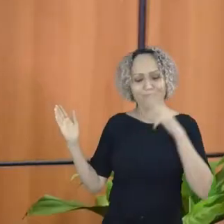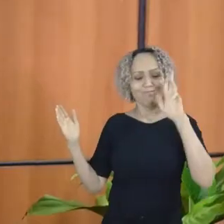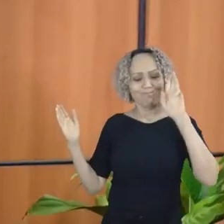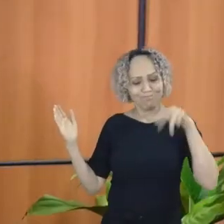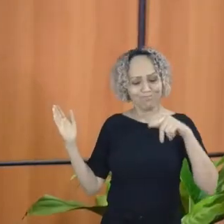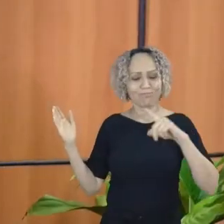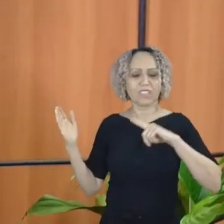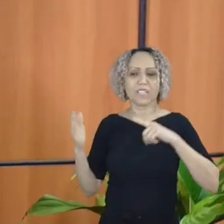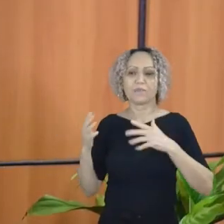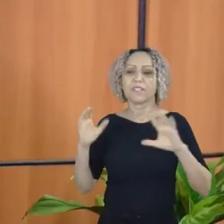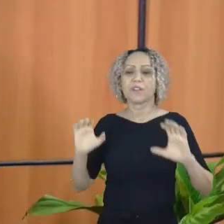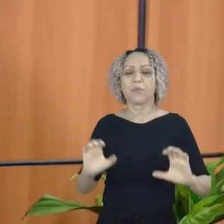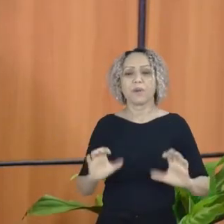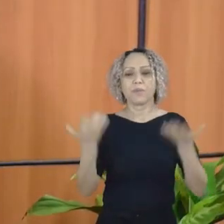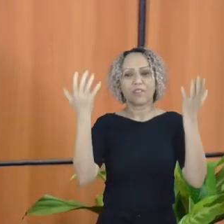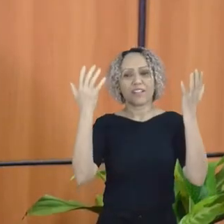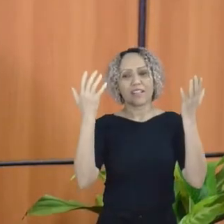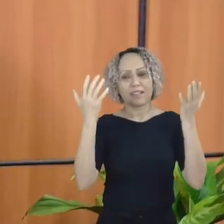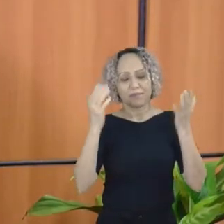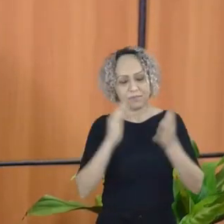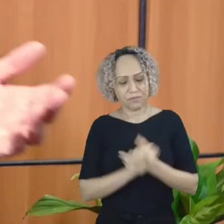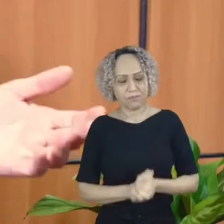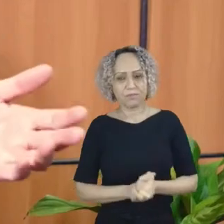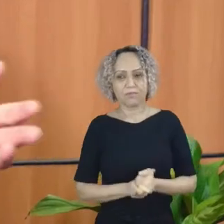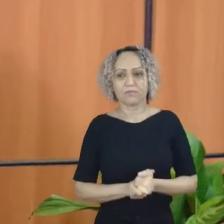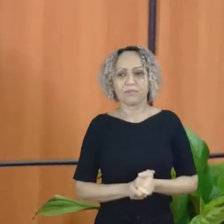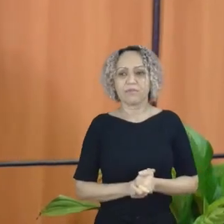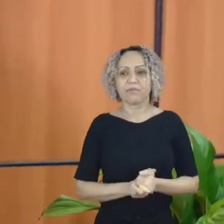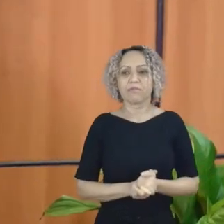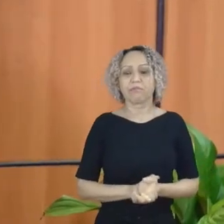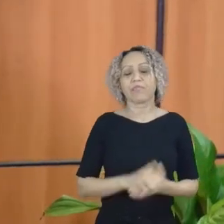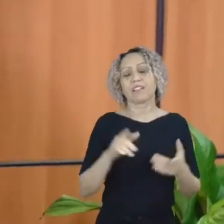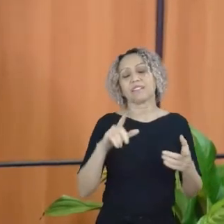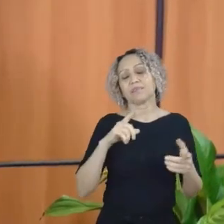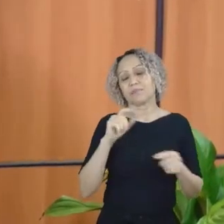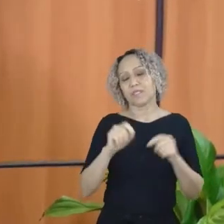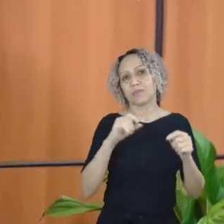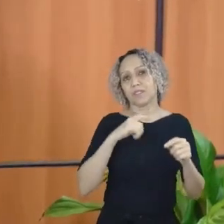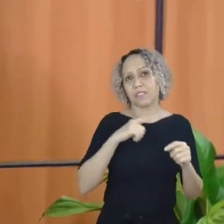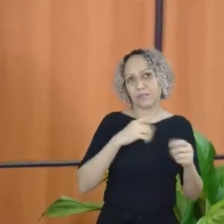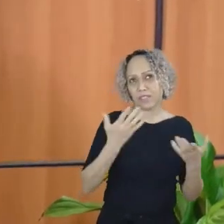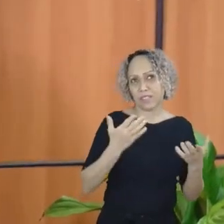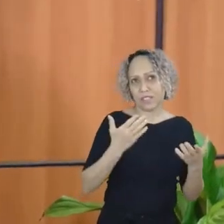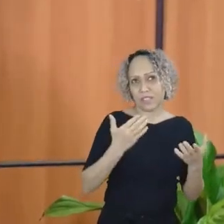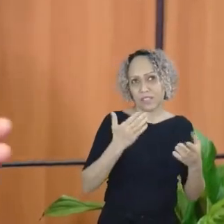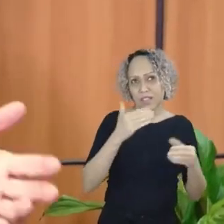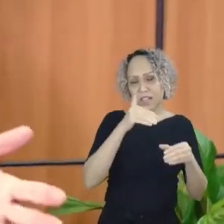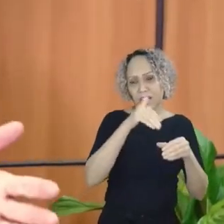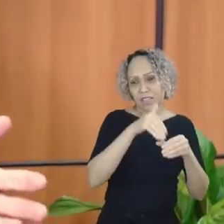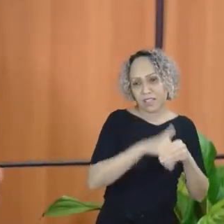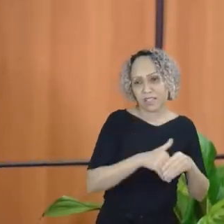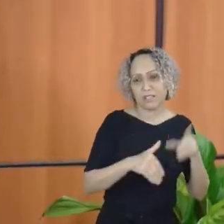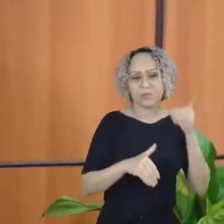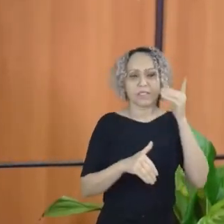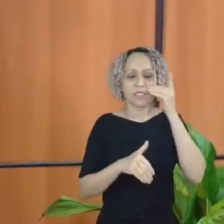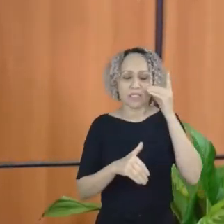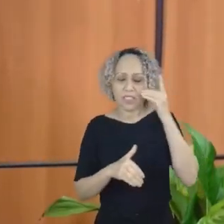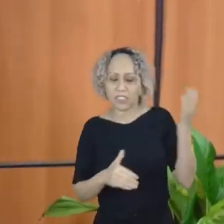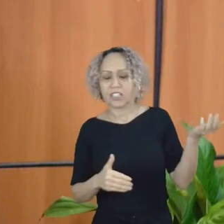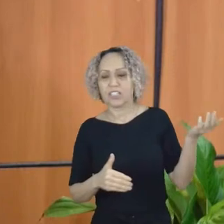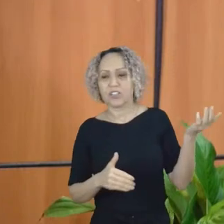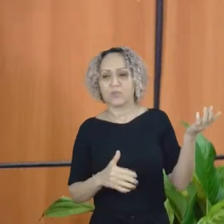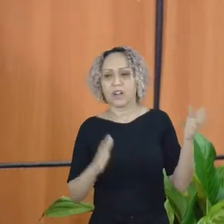história recente do Brasil, o golpe contra a presidenta Dilma, a eleição do ex-presidente, toda a perseguição